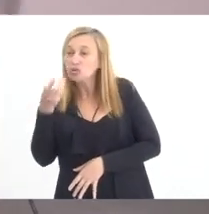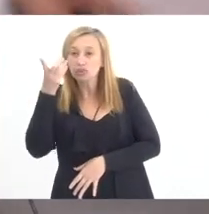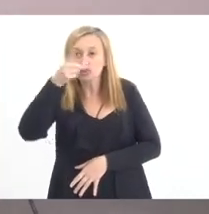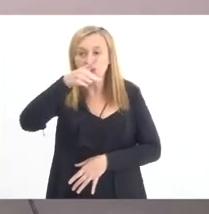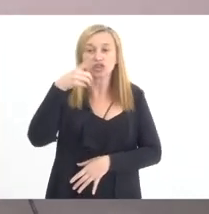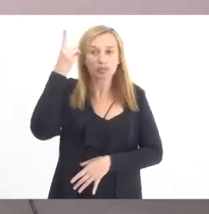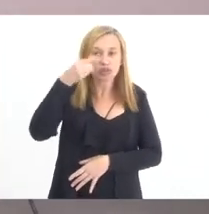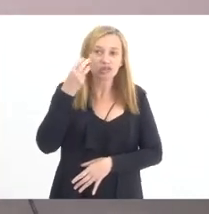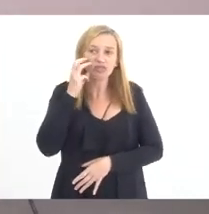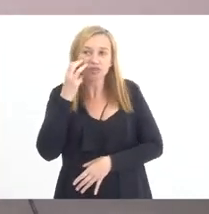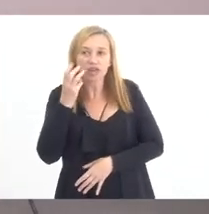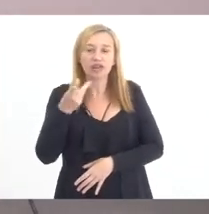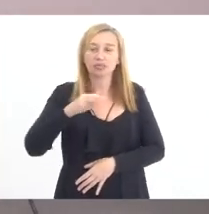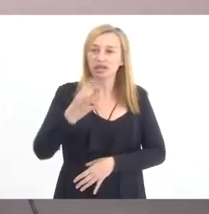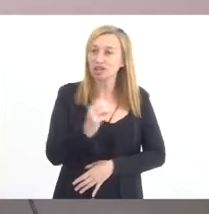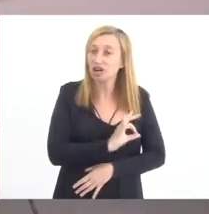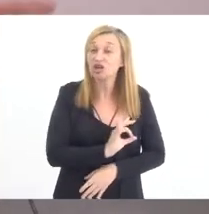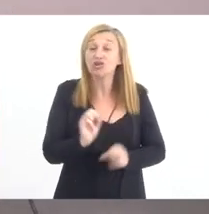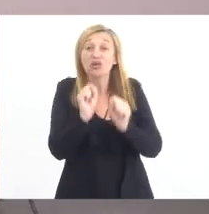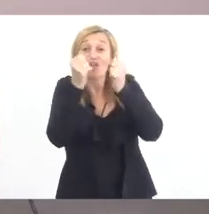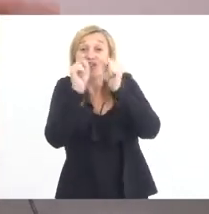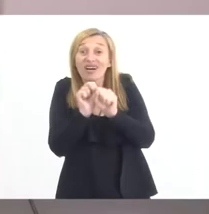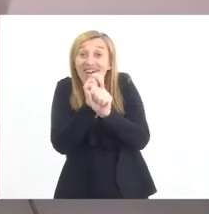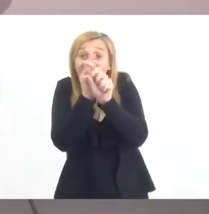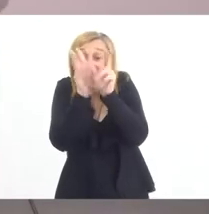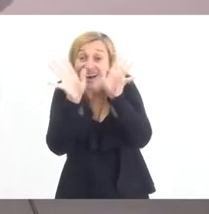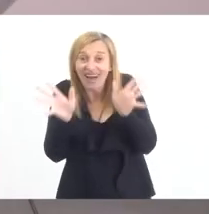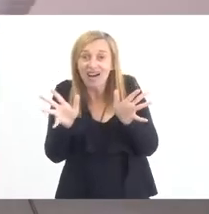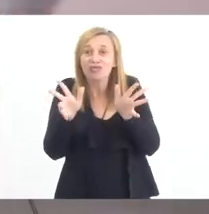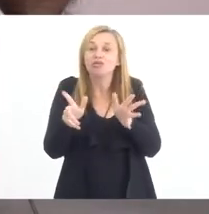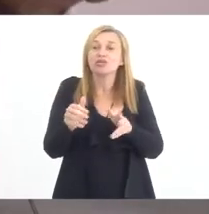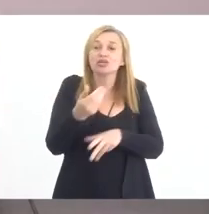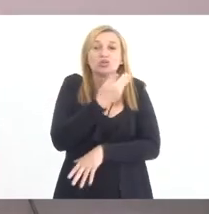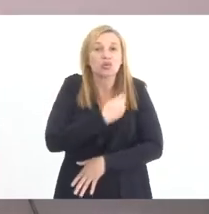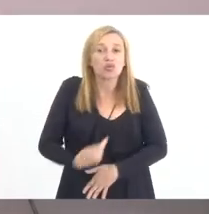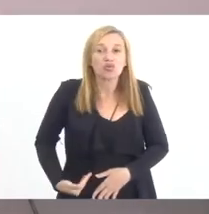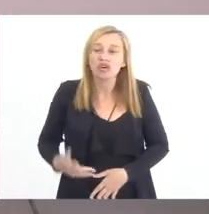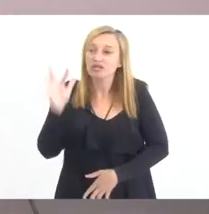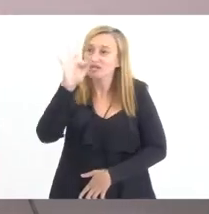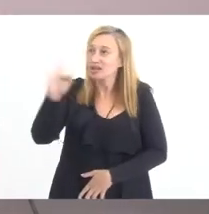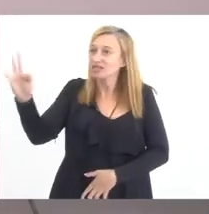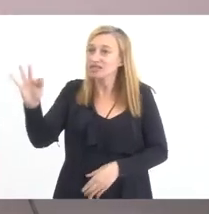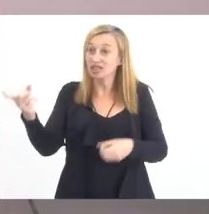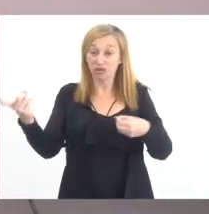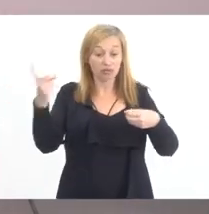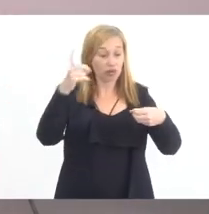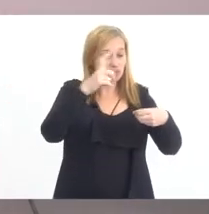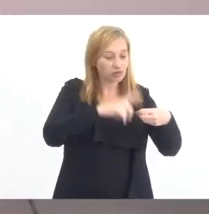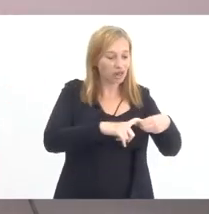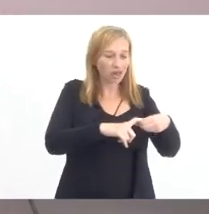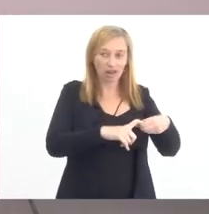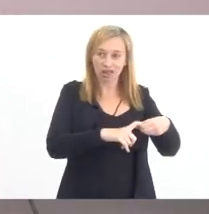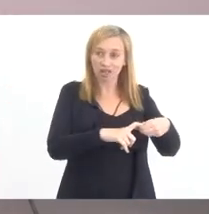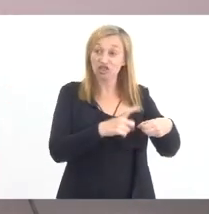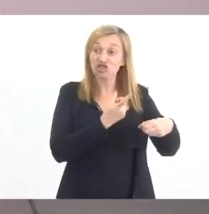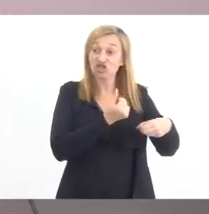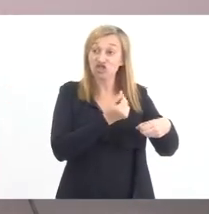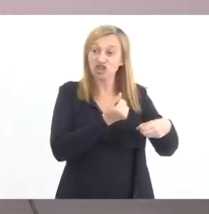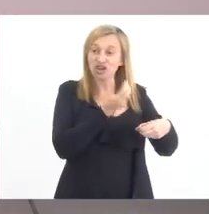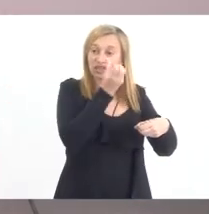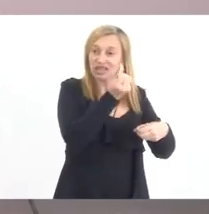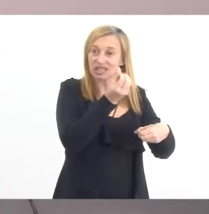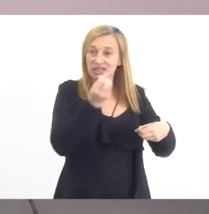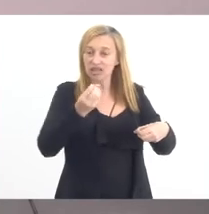deputados, Valdec, Marta Rocha, ficou muito claro que o governo federal vai ter que repassar ao Estado do Rio de Janeiro